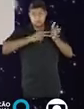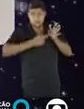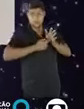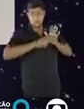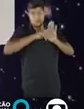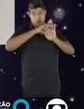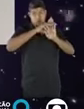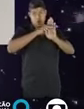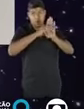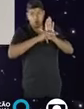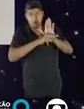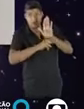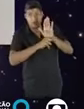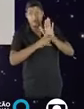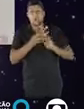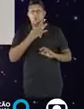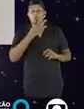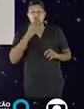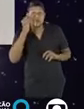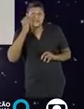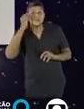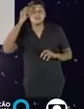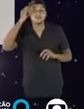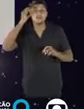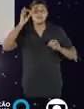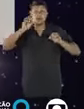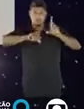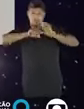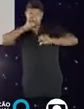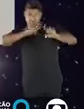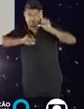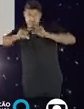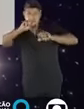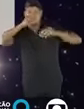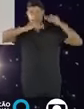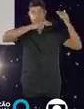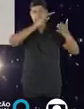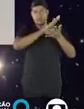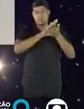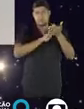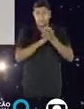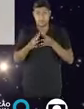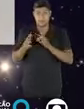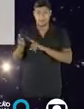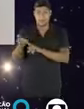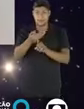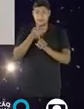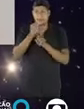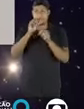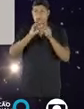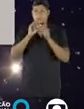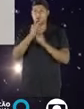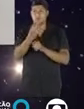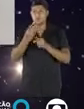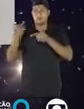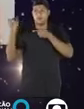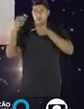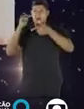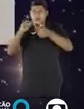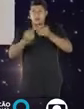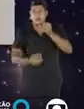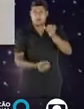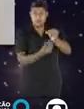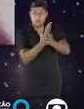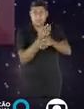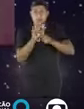manual, um conhecimento disseminado em escala para ajudar os produtores a se desenvolver. Então, a tecnologia está fazendo isso para os dois, melhorando a tradicional e